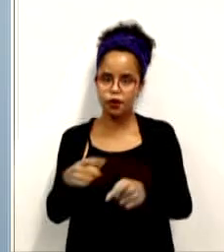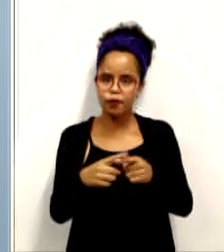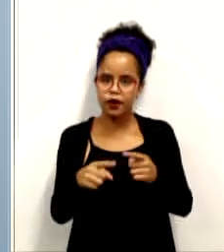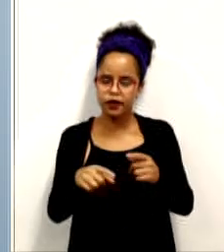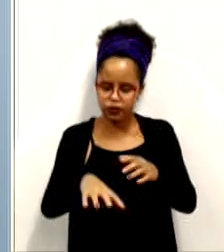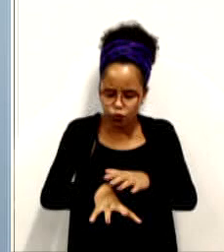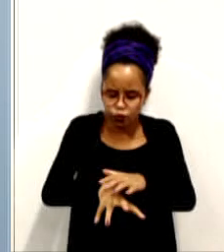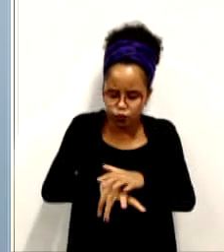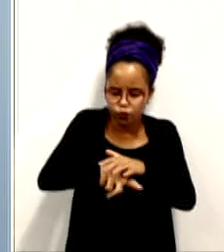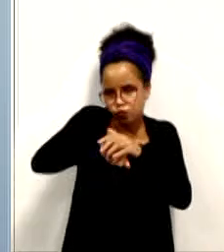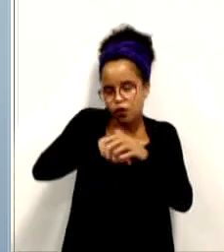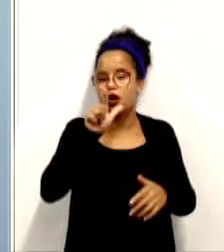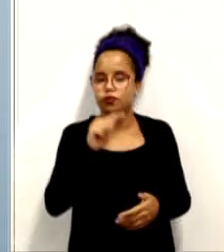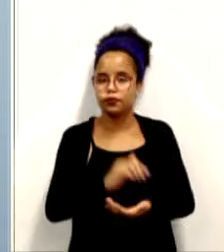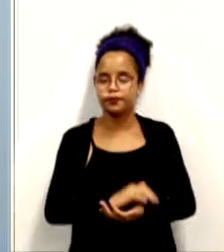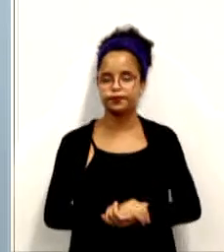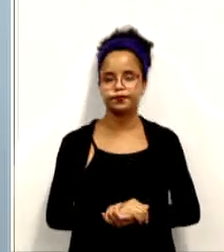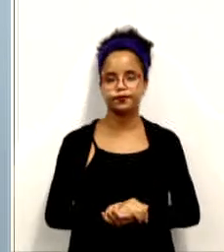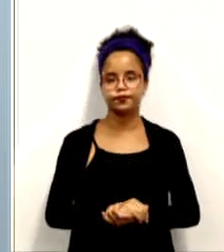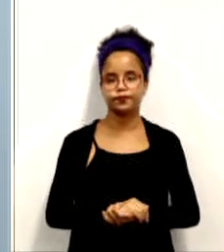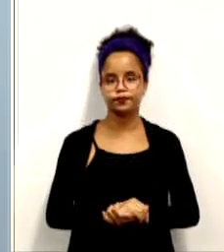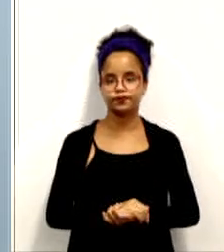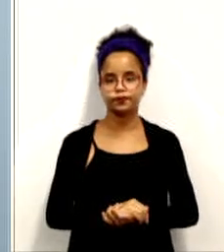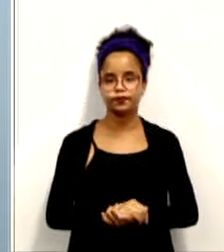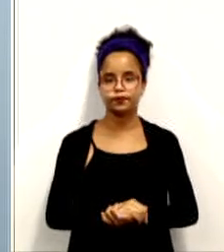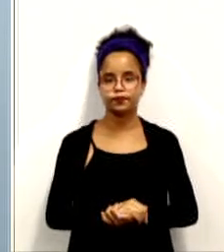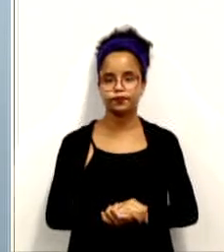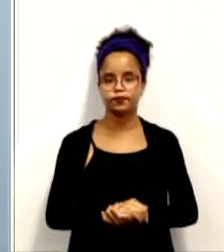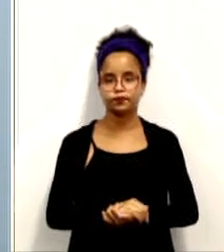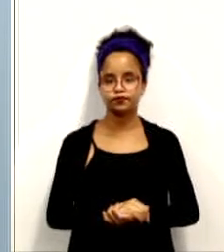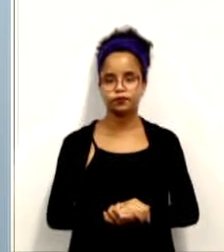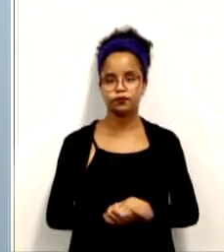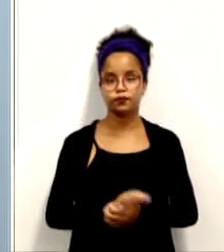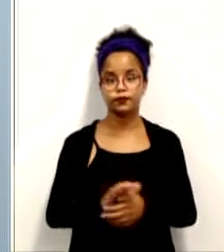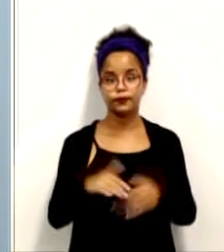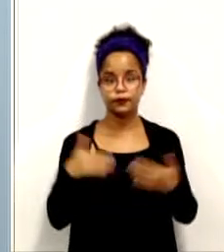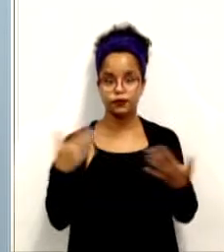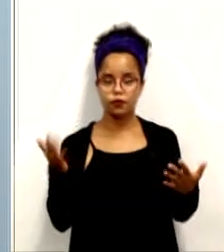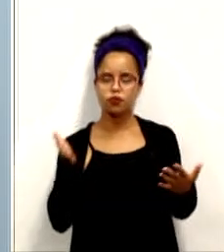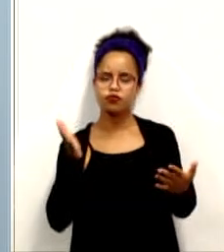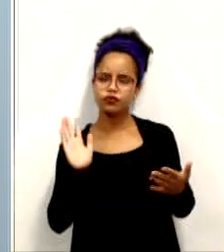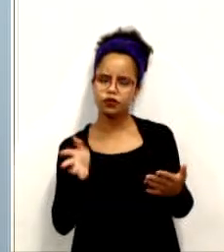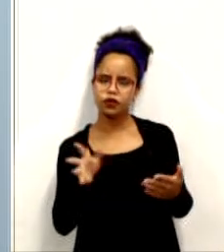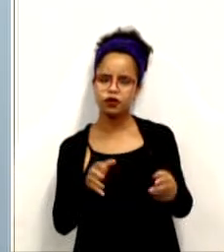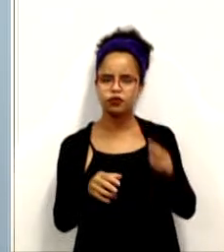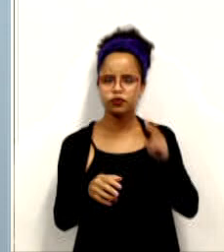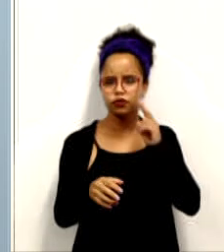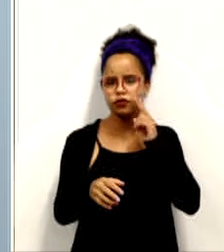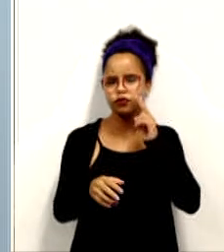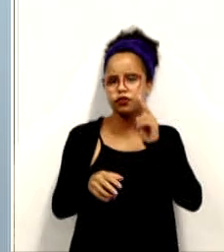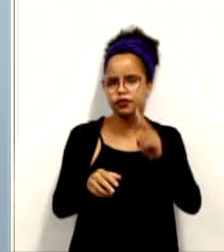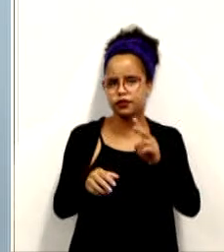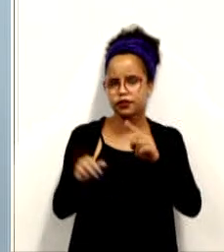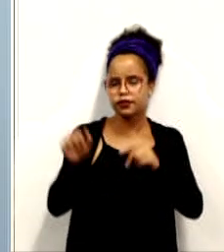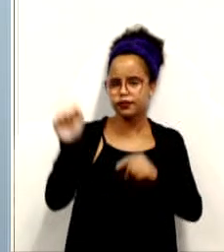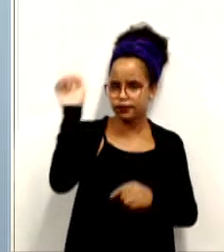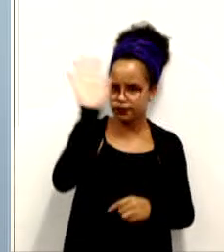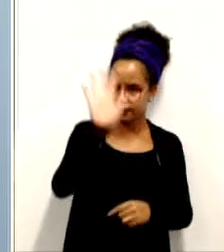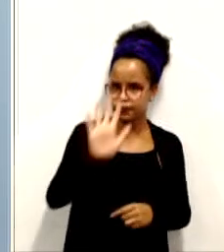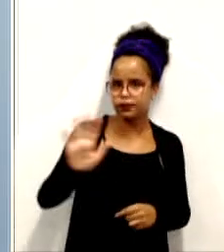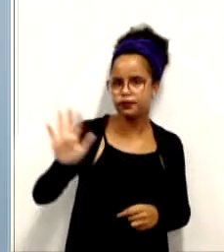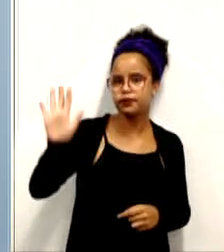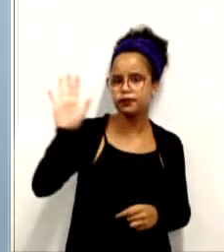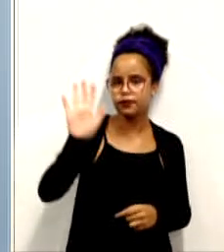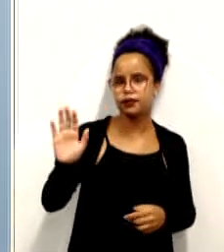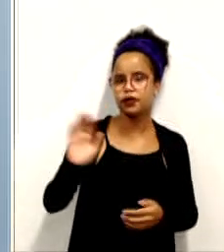muita água, né? Então, já que vocês observaram essas imagens, a gente agora vai